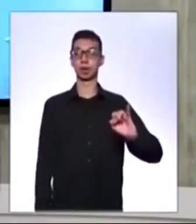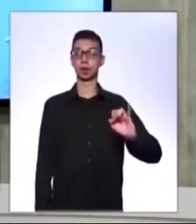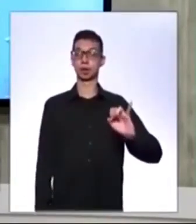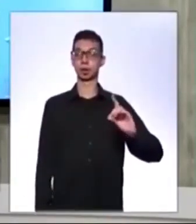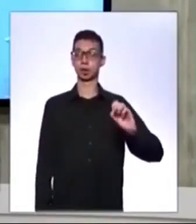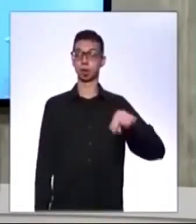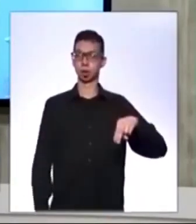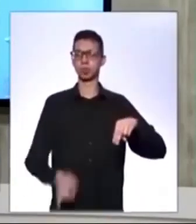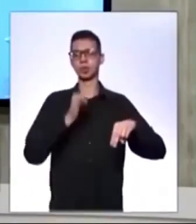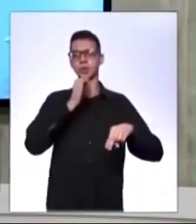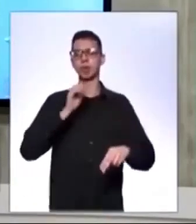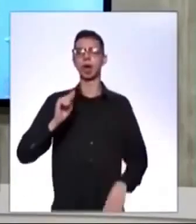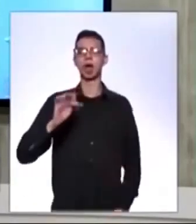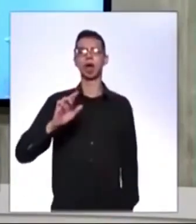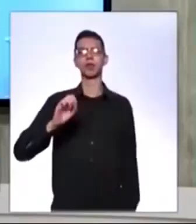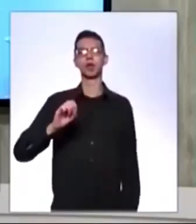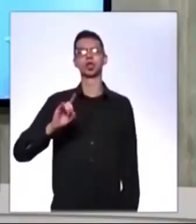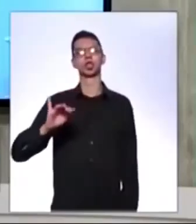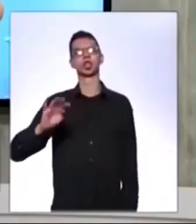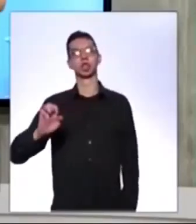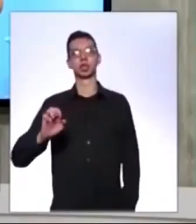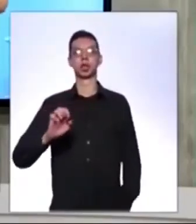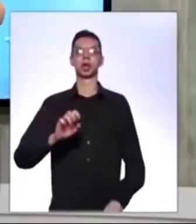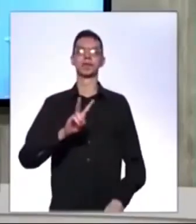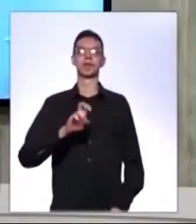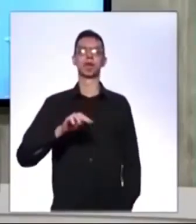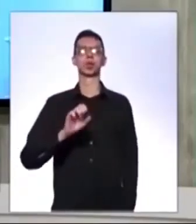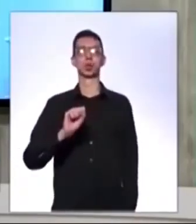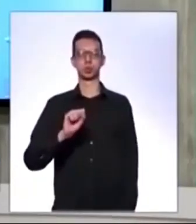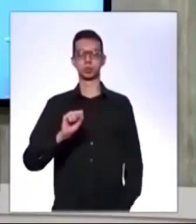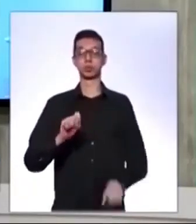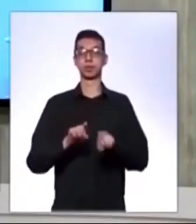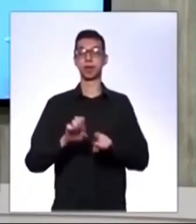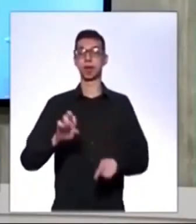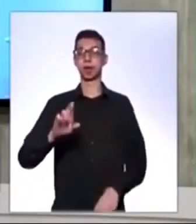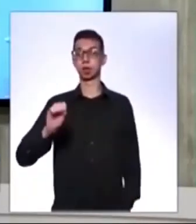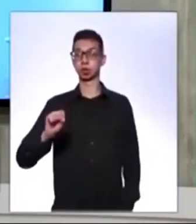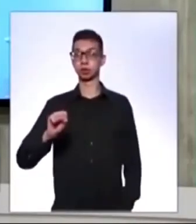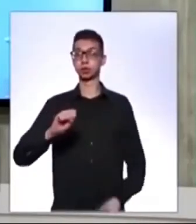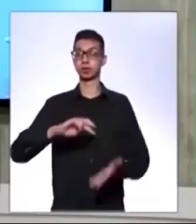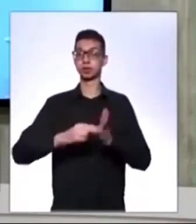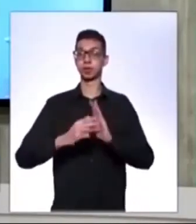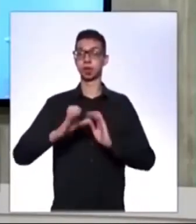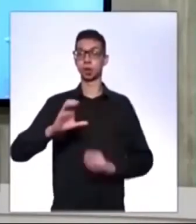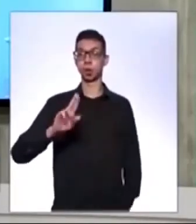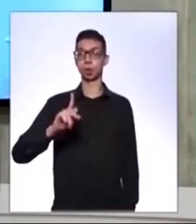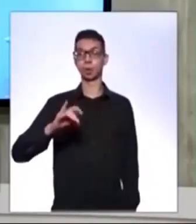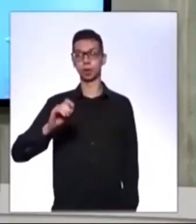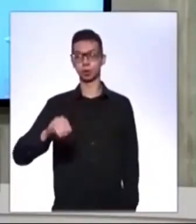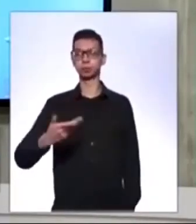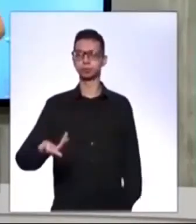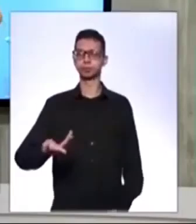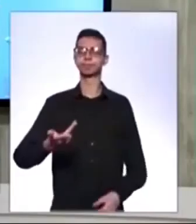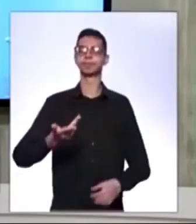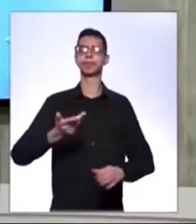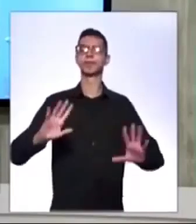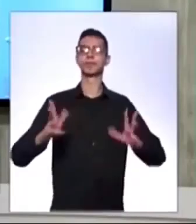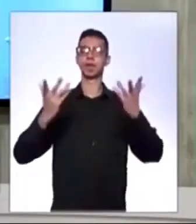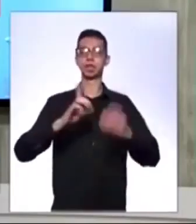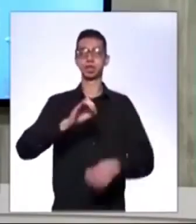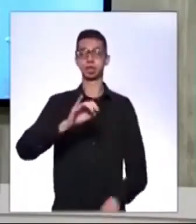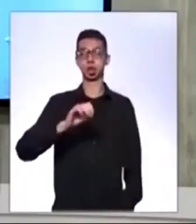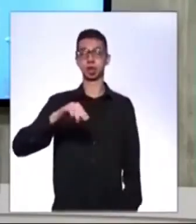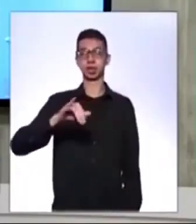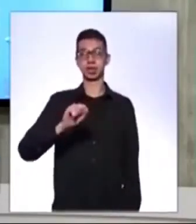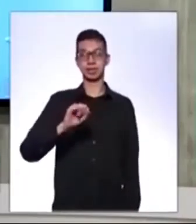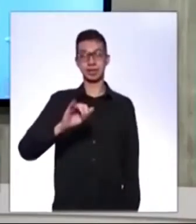Afrodite é a Vênus, Eros é Cupido, tá certo? Todos eles têm dois nomes. E Dionísio é Baco. Então era uma festa dionisíaca, era uma festa